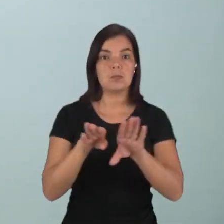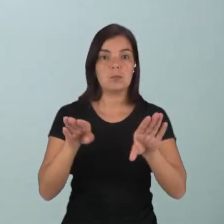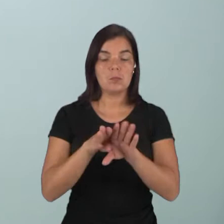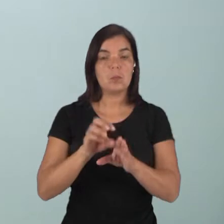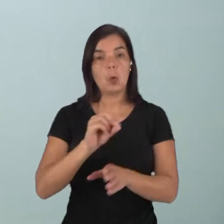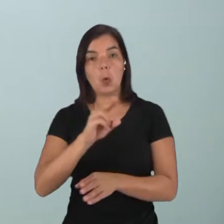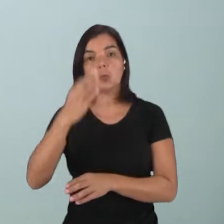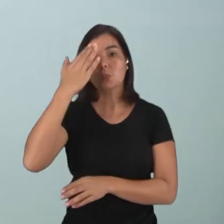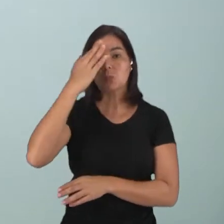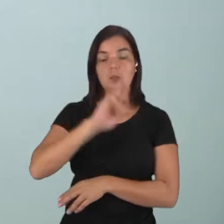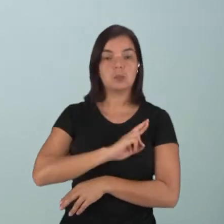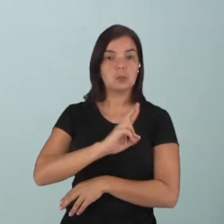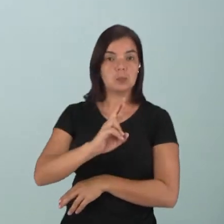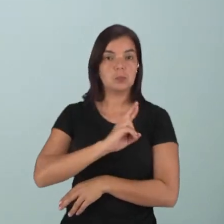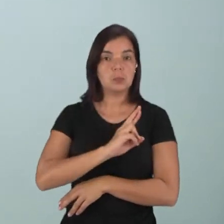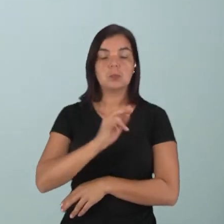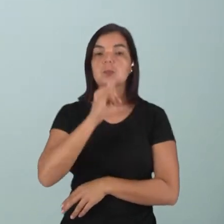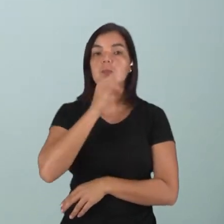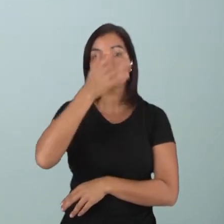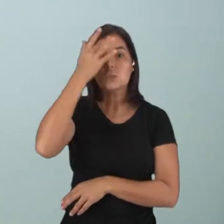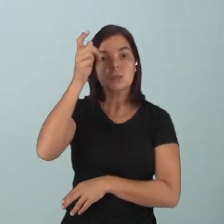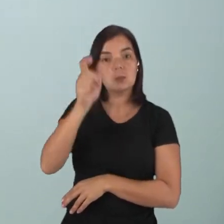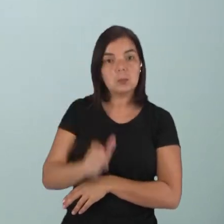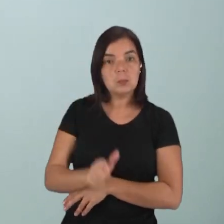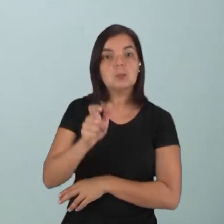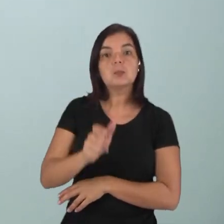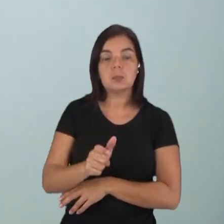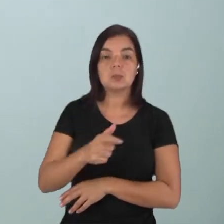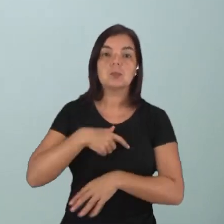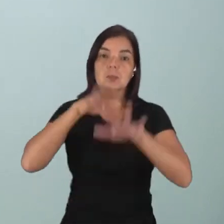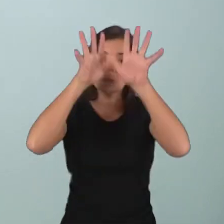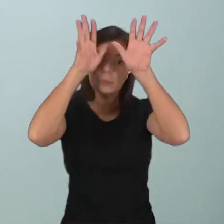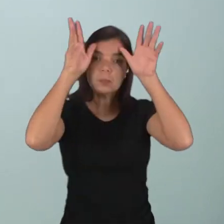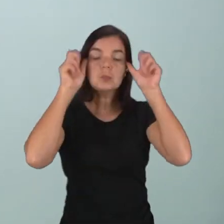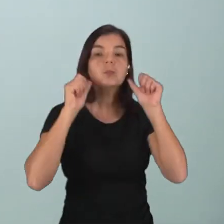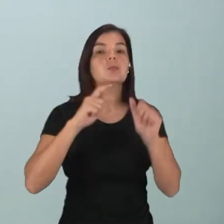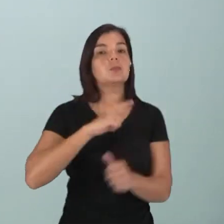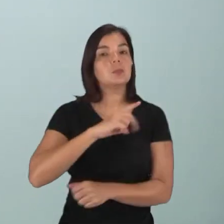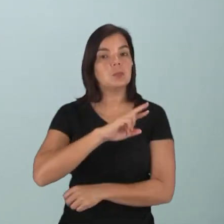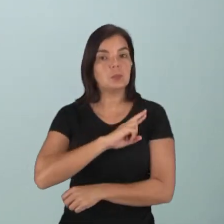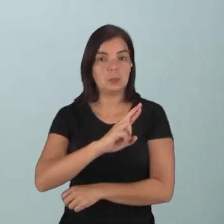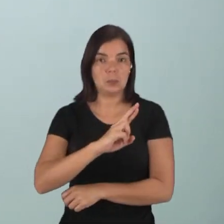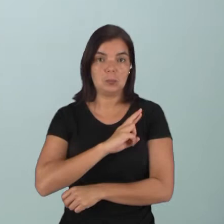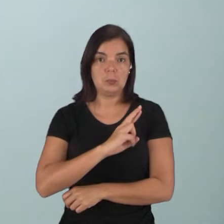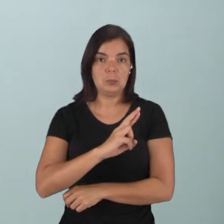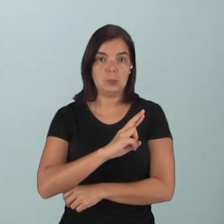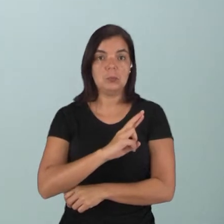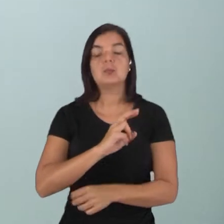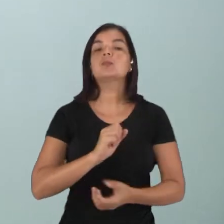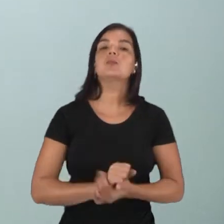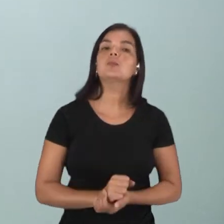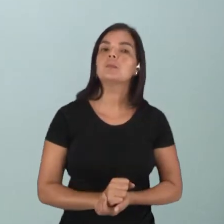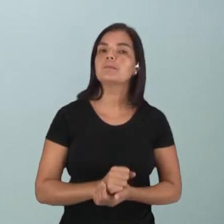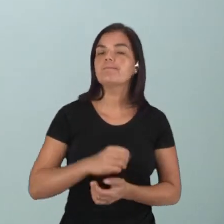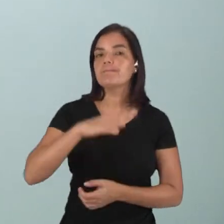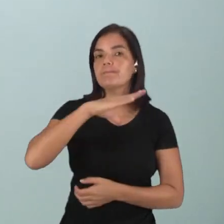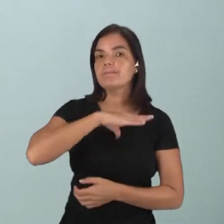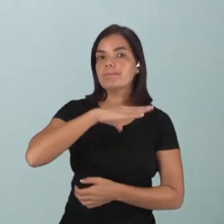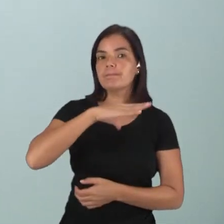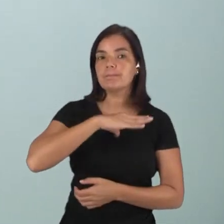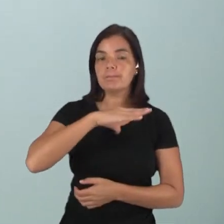concepção religiosa, né? É o caso de pessoas, aqui no Acre existe uma religião aí que na